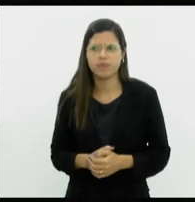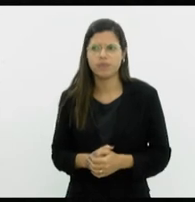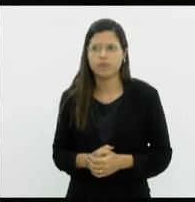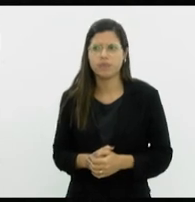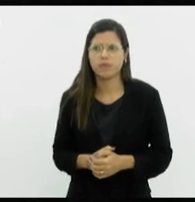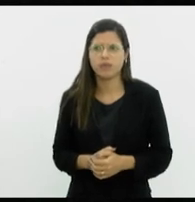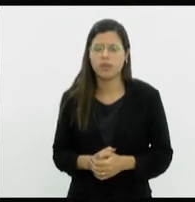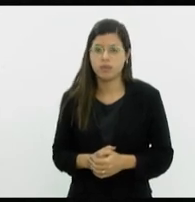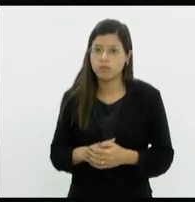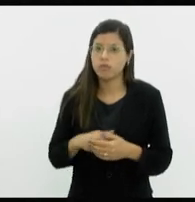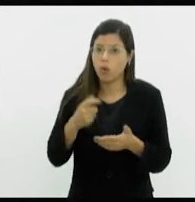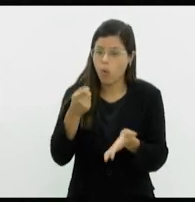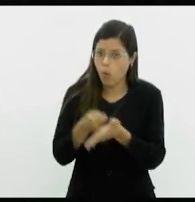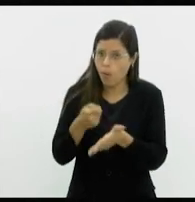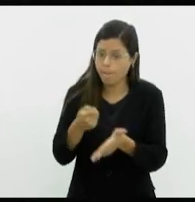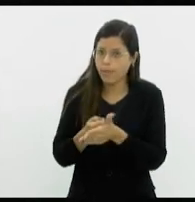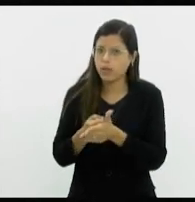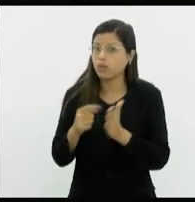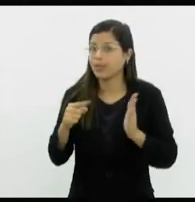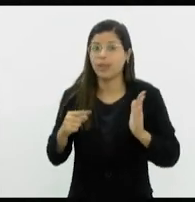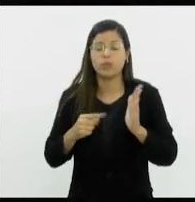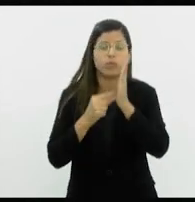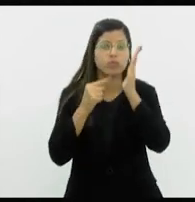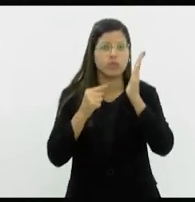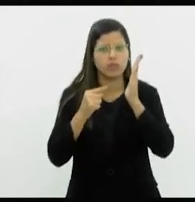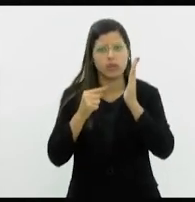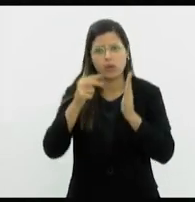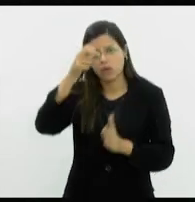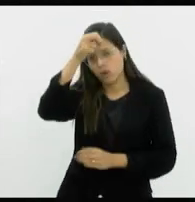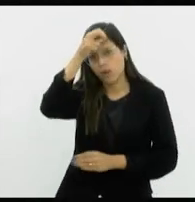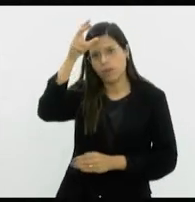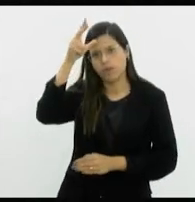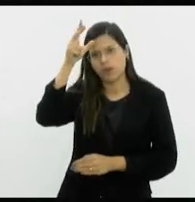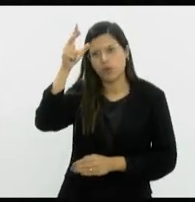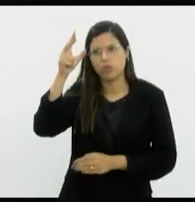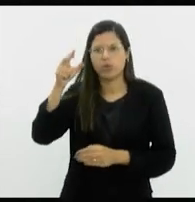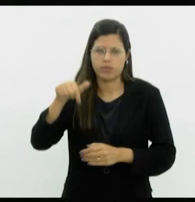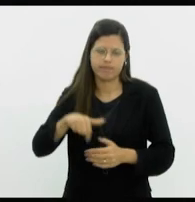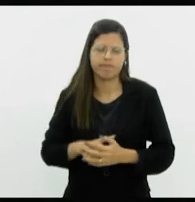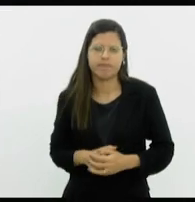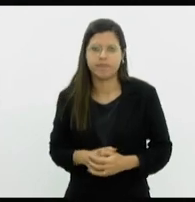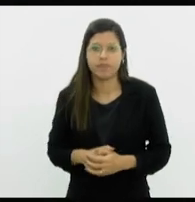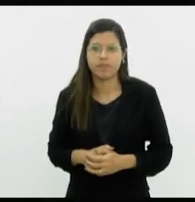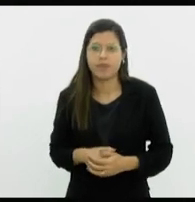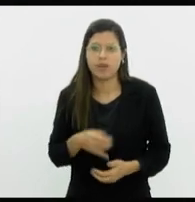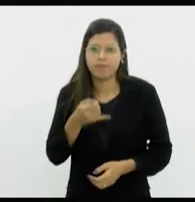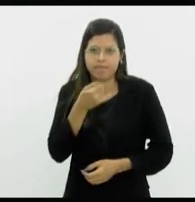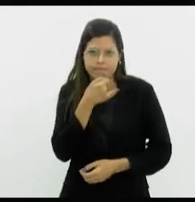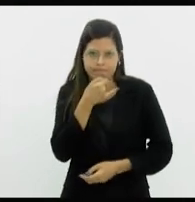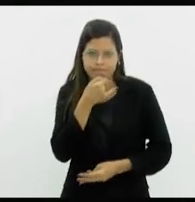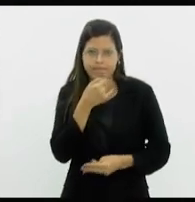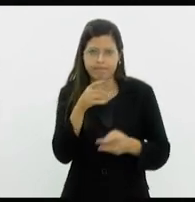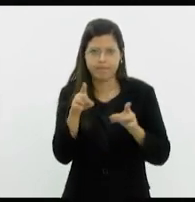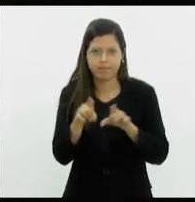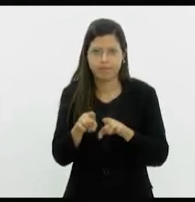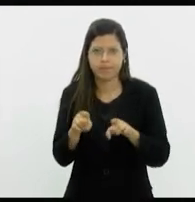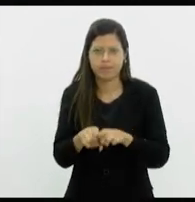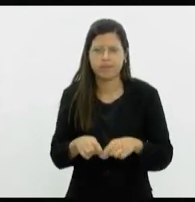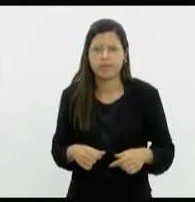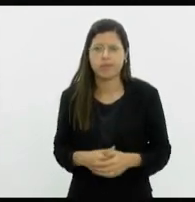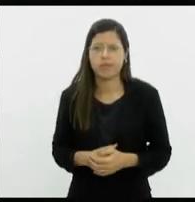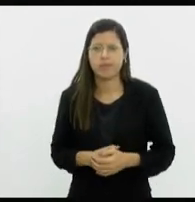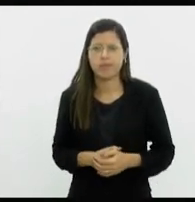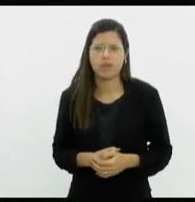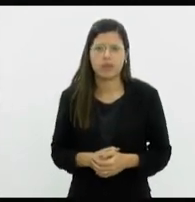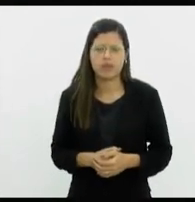cobrando e denunciando a prefeitura de Belford Roxo. Lamento também